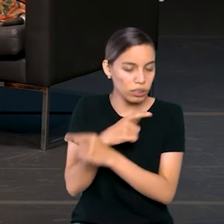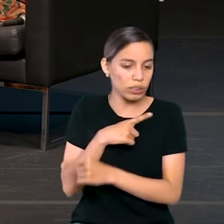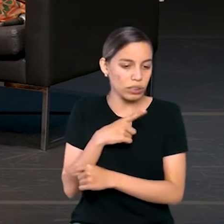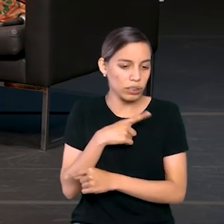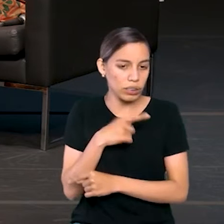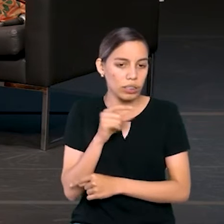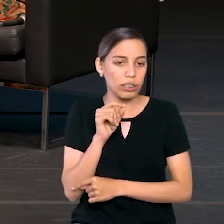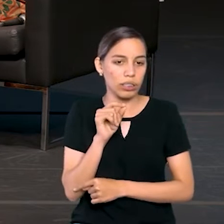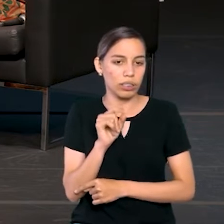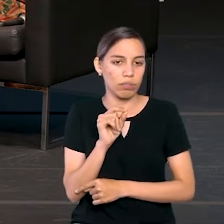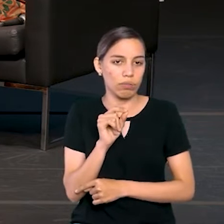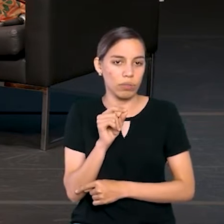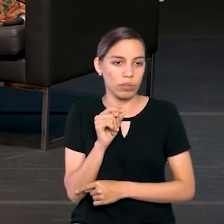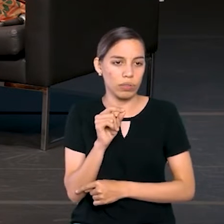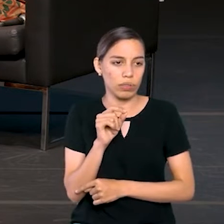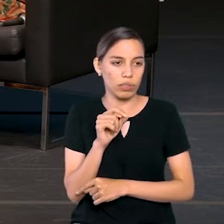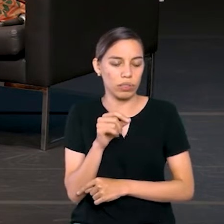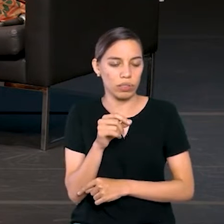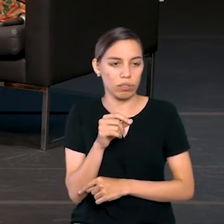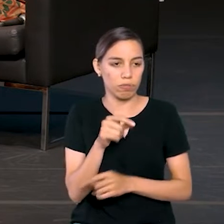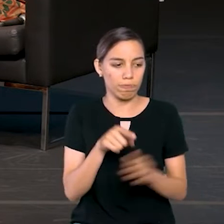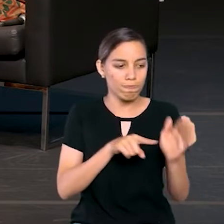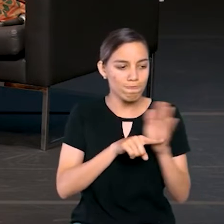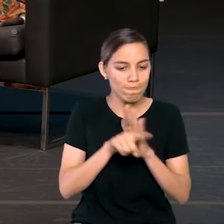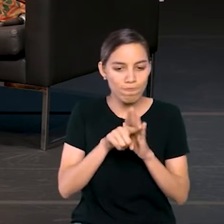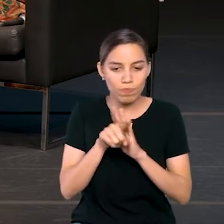se especializar